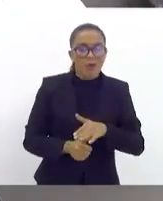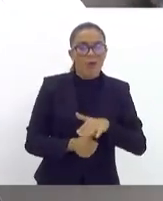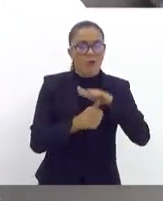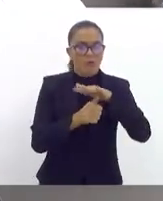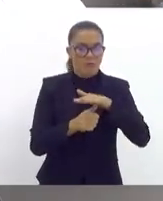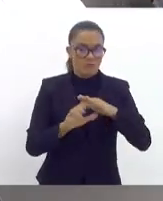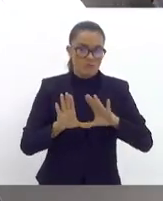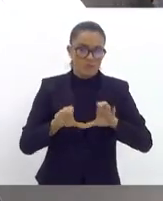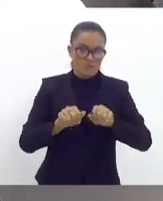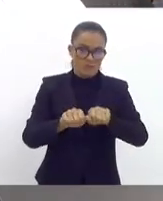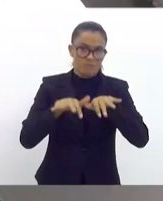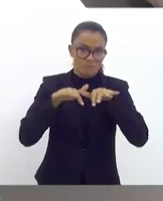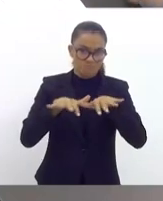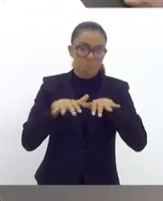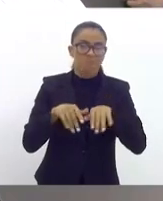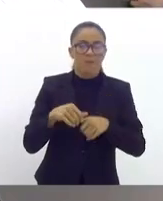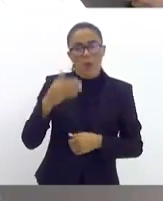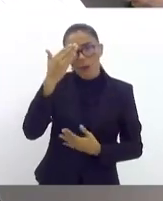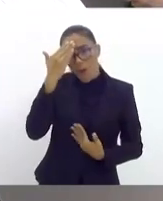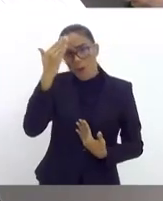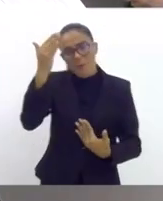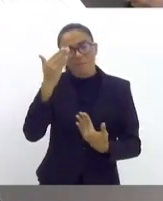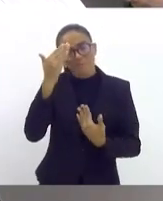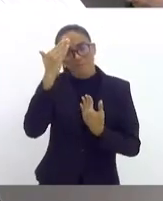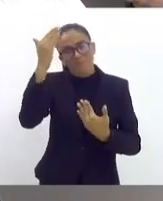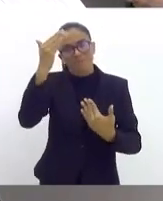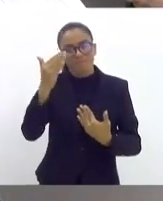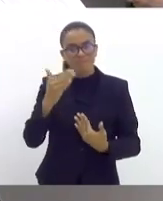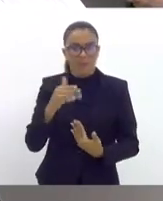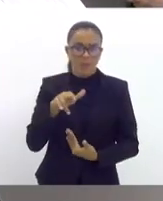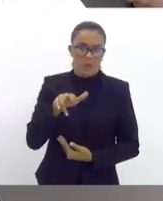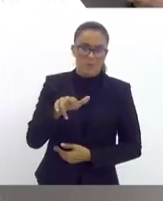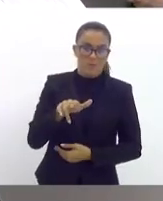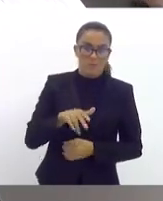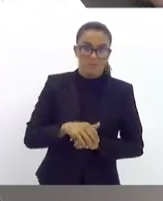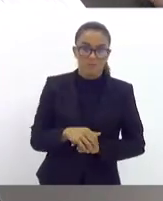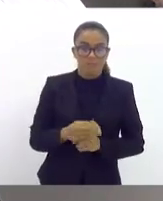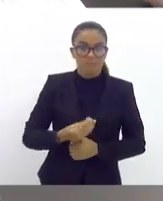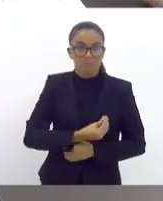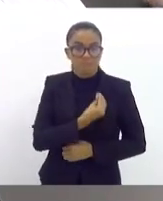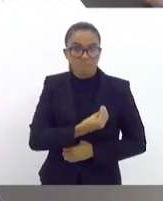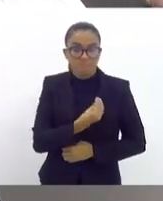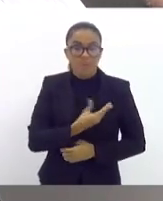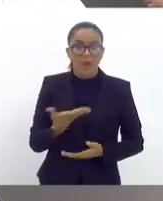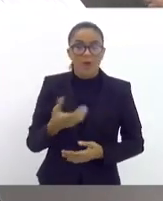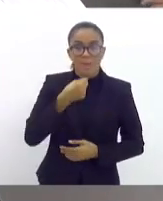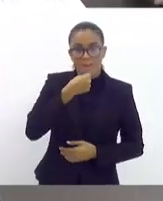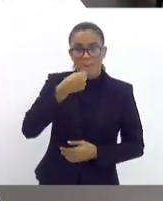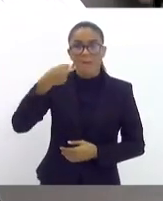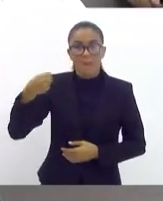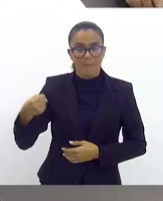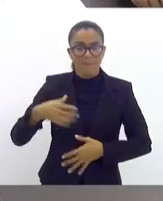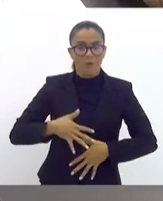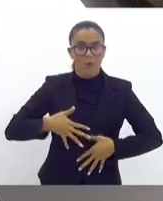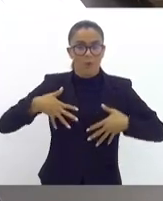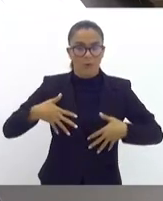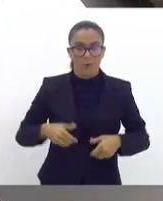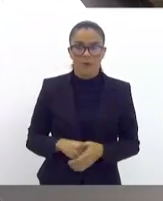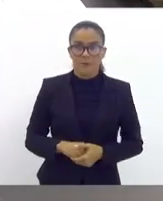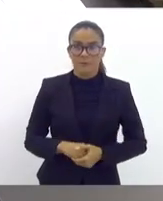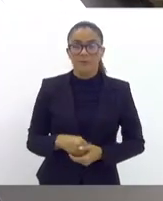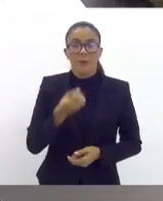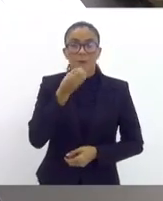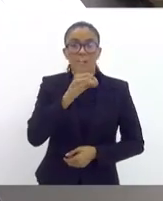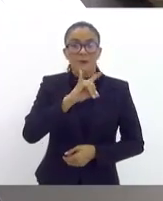que tem dado para as comissões trabalharem então Obrigado meu irmão pela presença muito nos honra que seja um hábito passar a palavra vossa excelência com muito orgulho